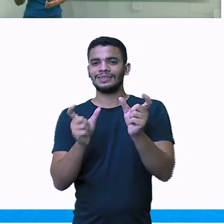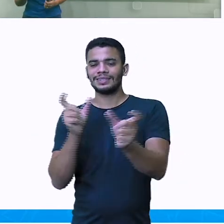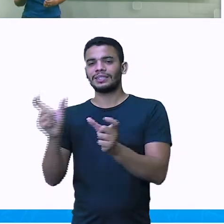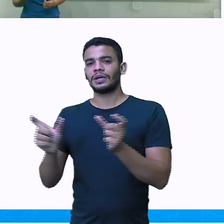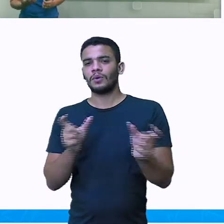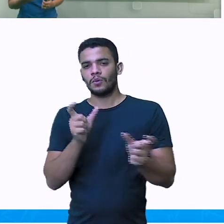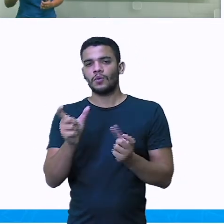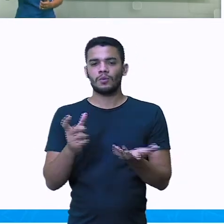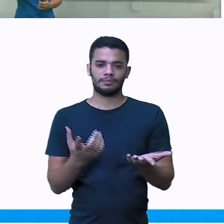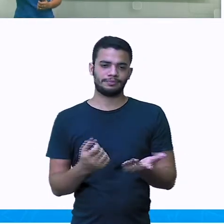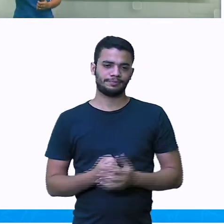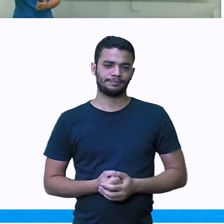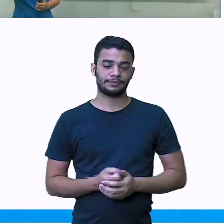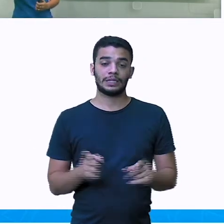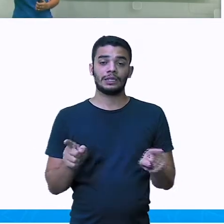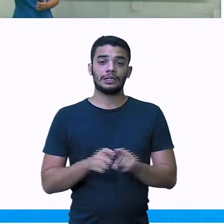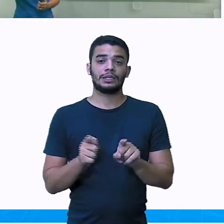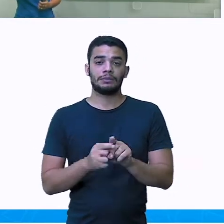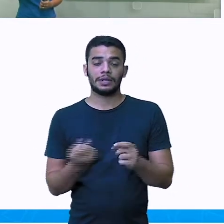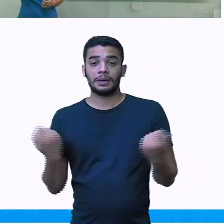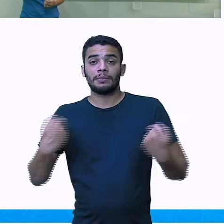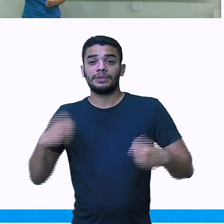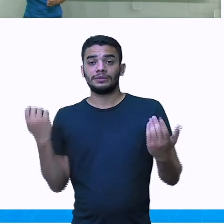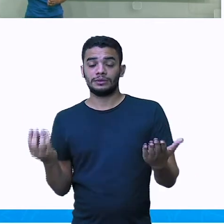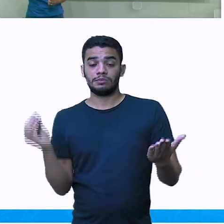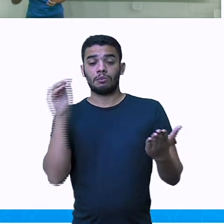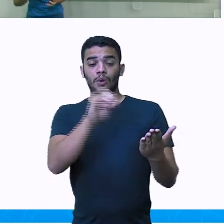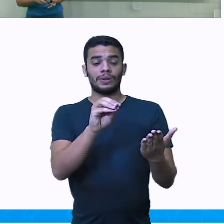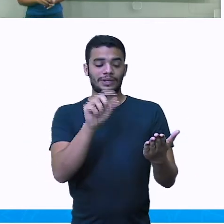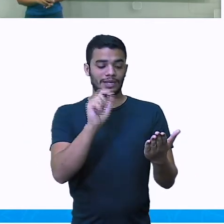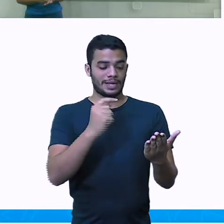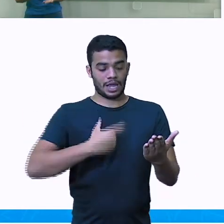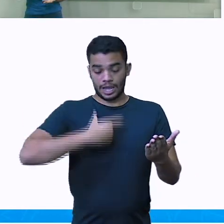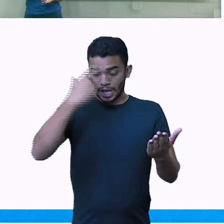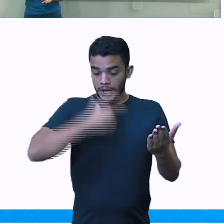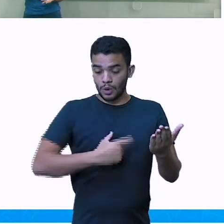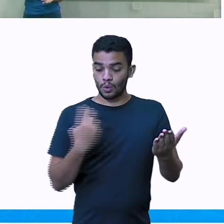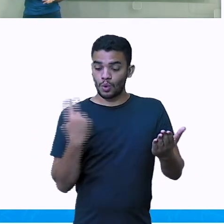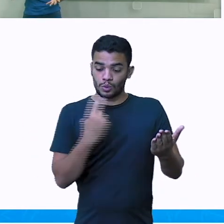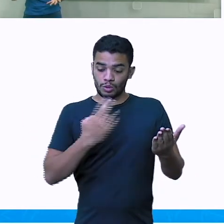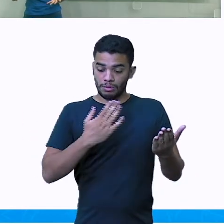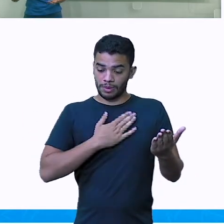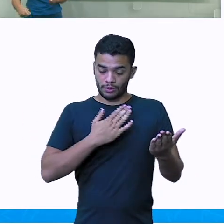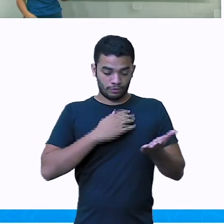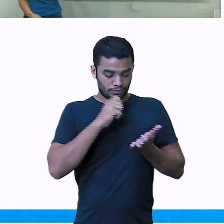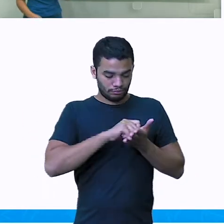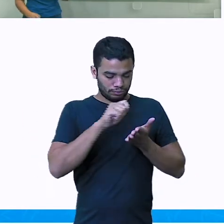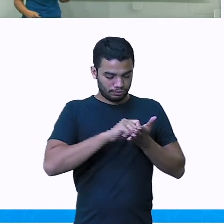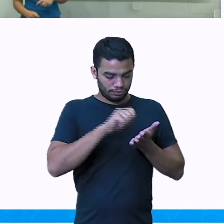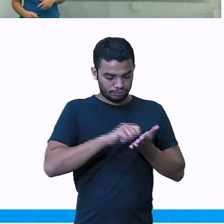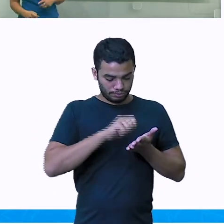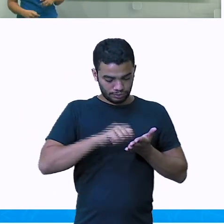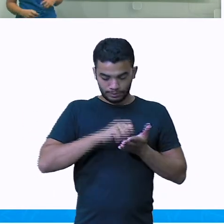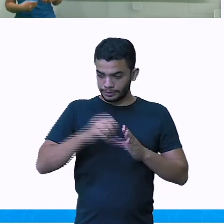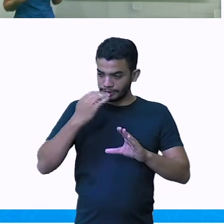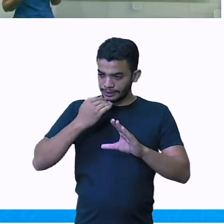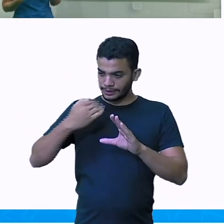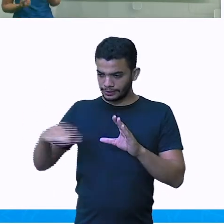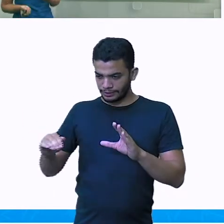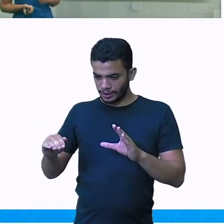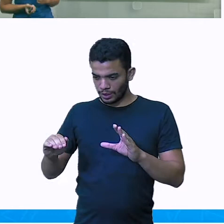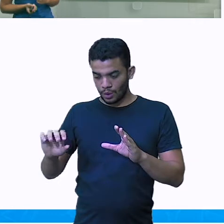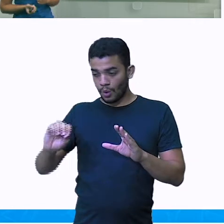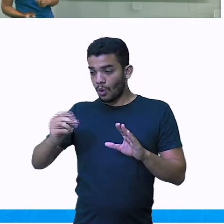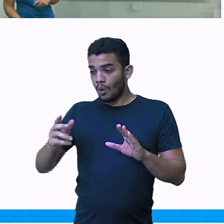O remetente, que é quem escreve aquela carta. Quem está escrevendo aquela carta? Aí nós temos